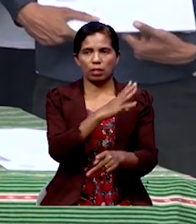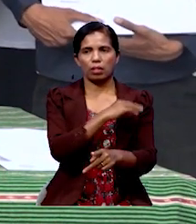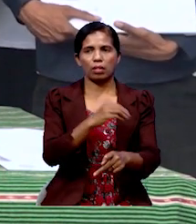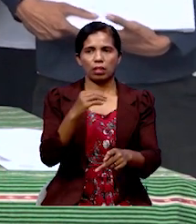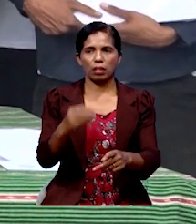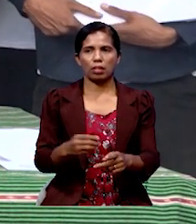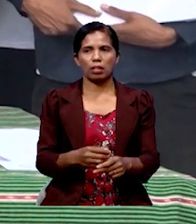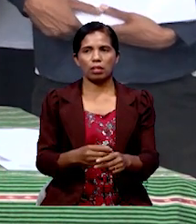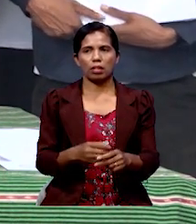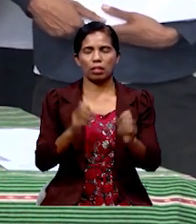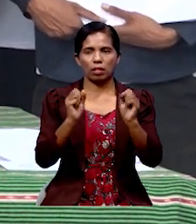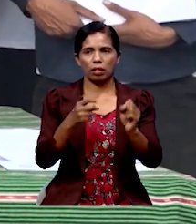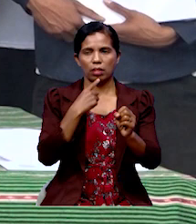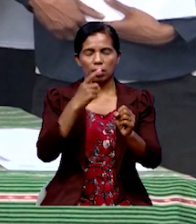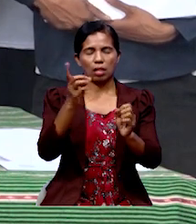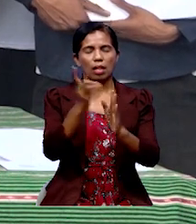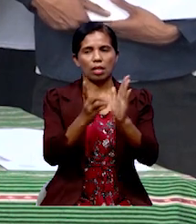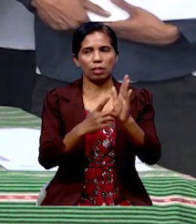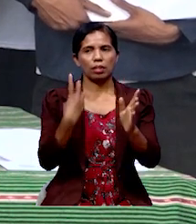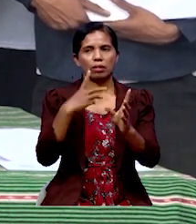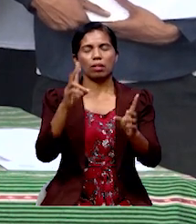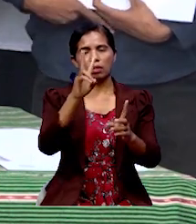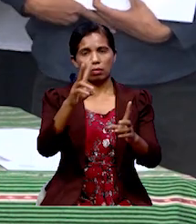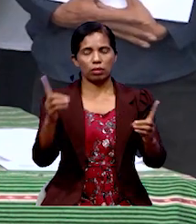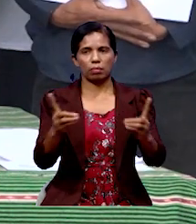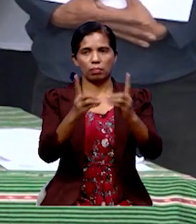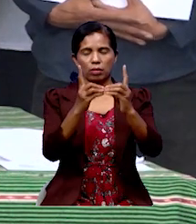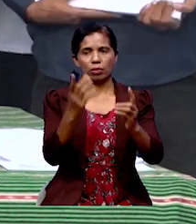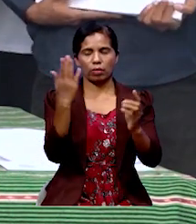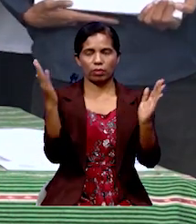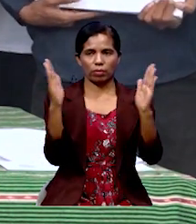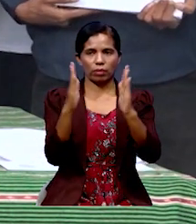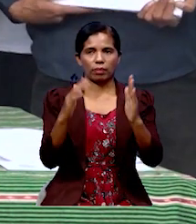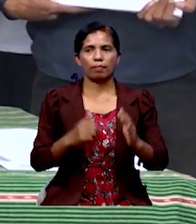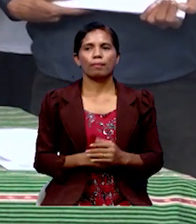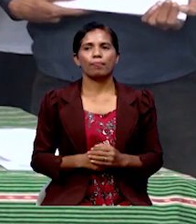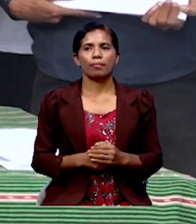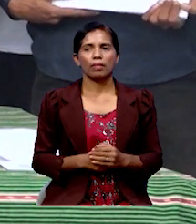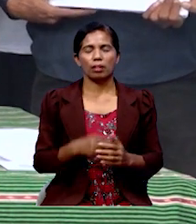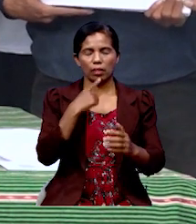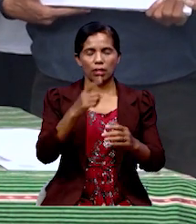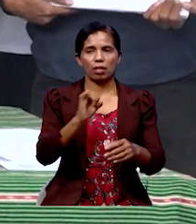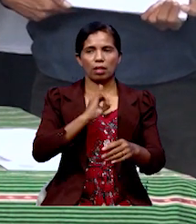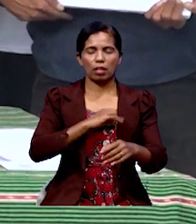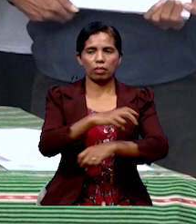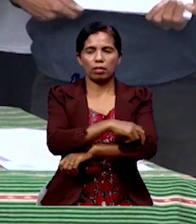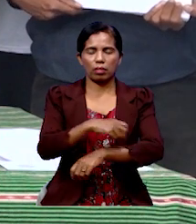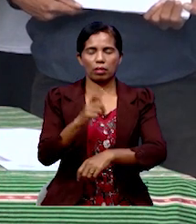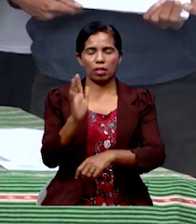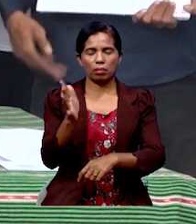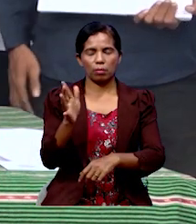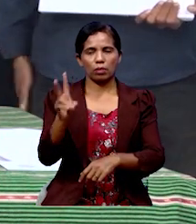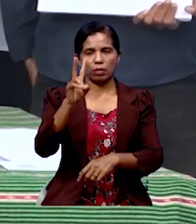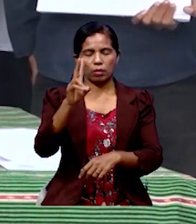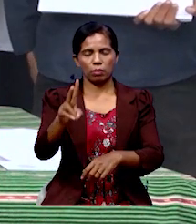que se onicinto metin, decora artigo sirne e trova soro malo, face to face, hein, e a tribunal. Sirne do mata de anau